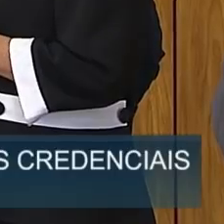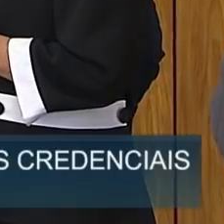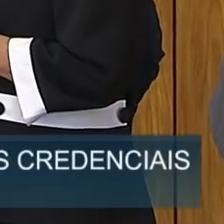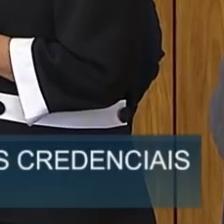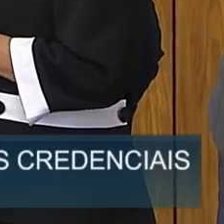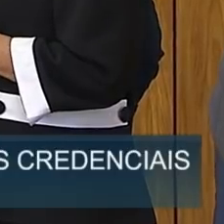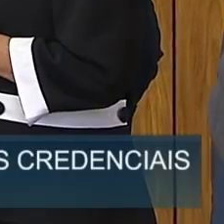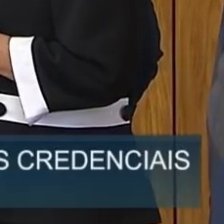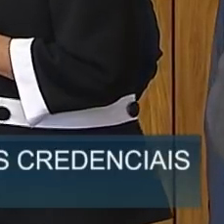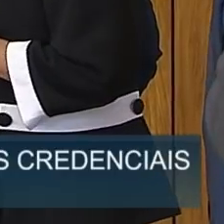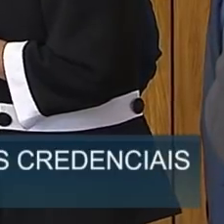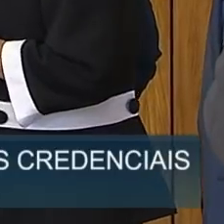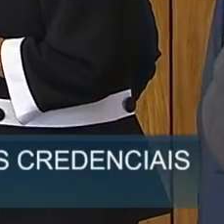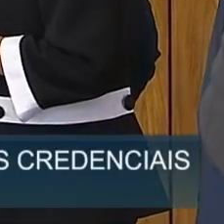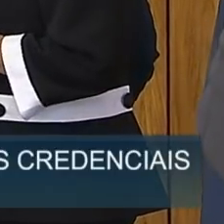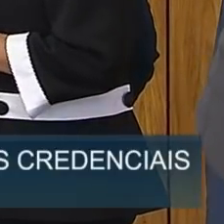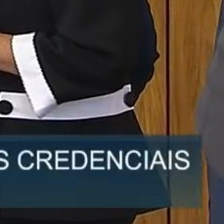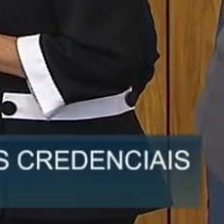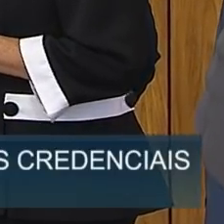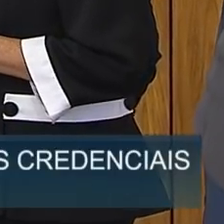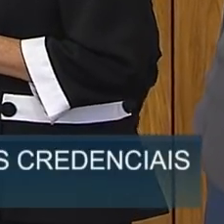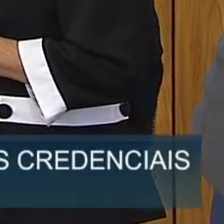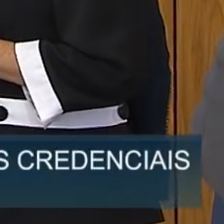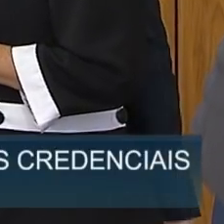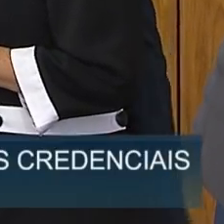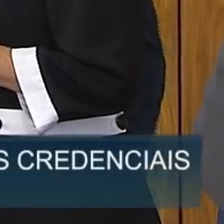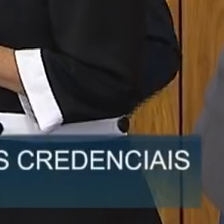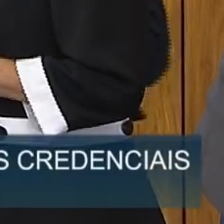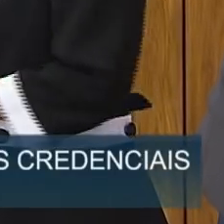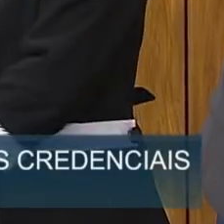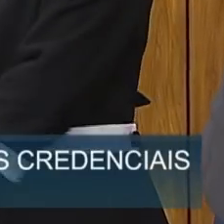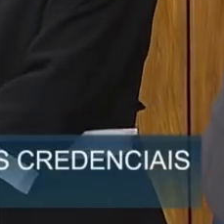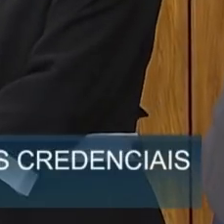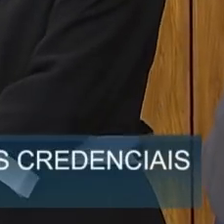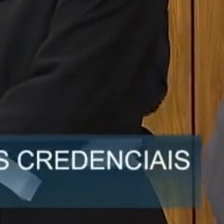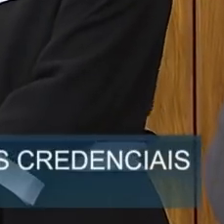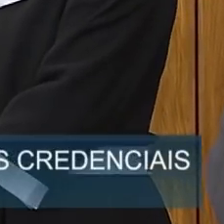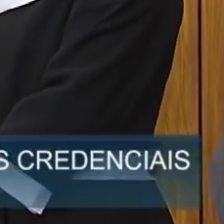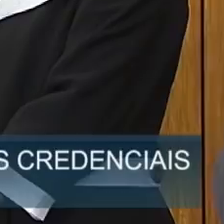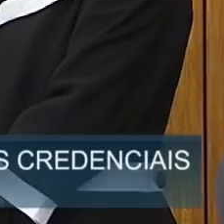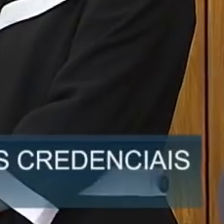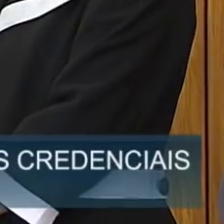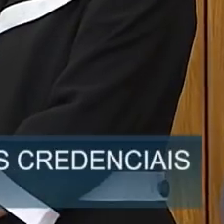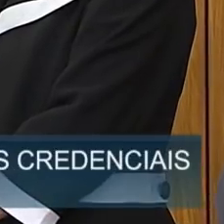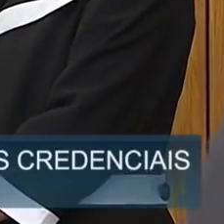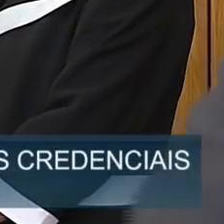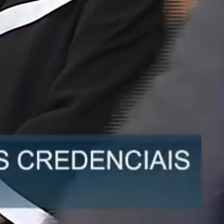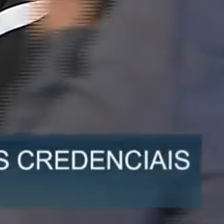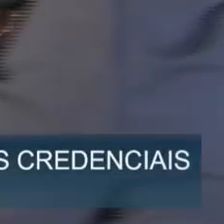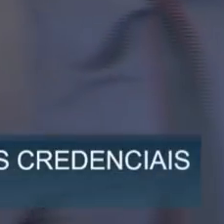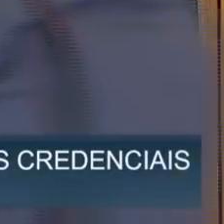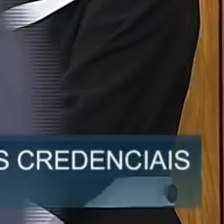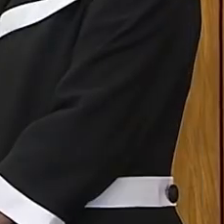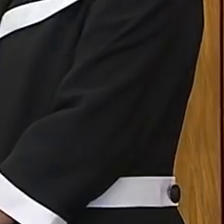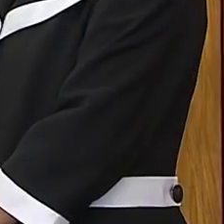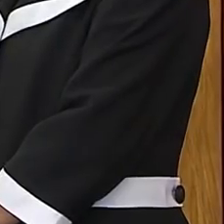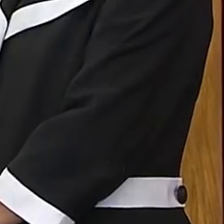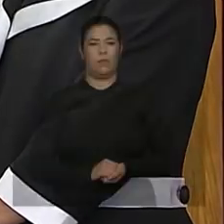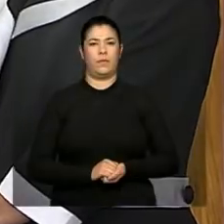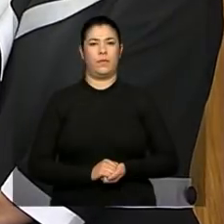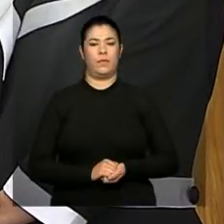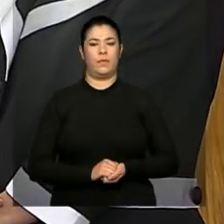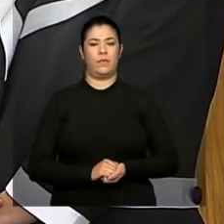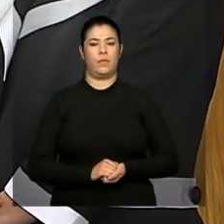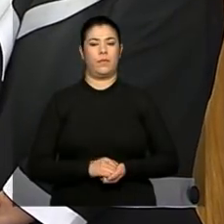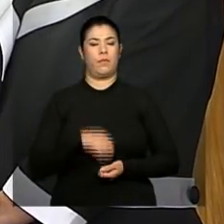à presidenta Dilma Rousseff. São diplomatas da Indonésia, Panamá, Venezuela, El